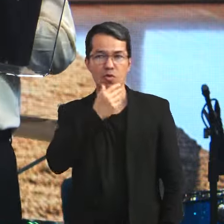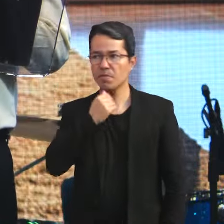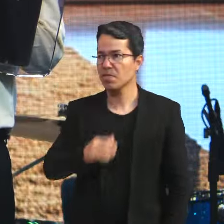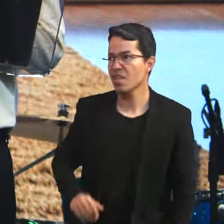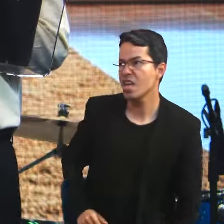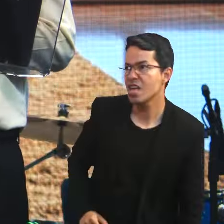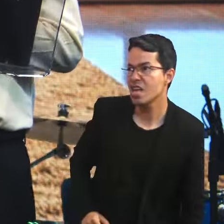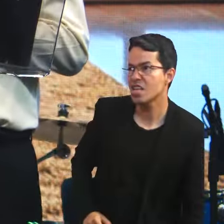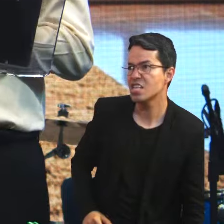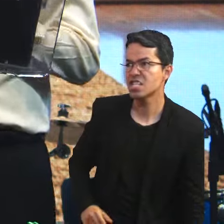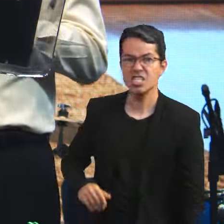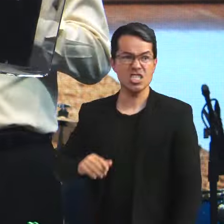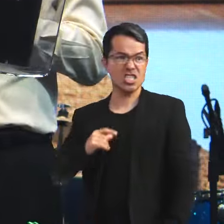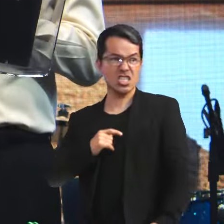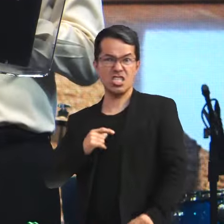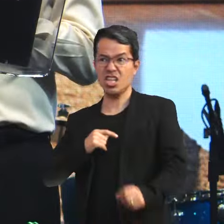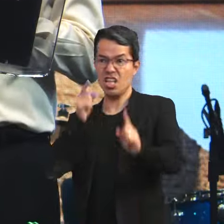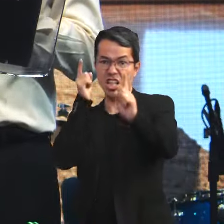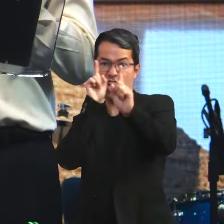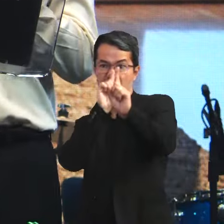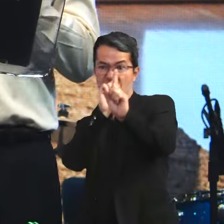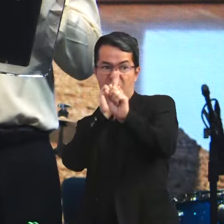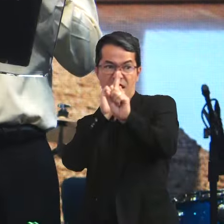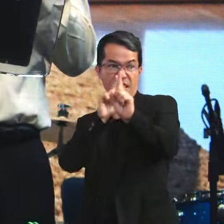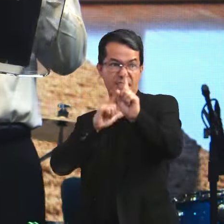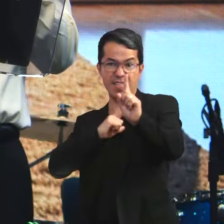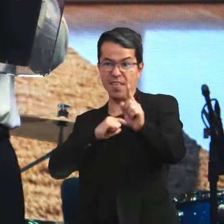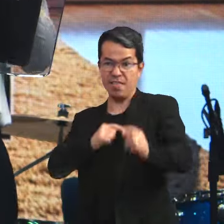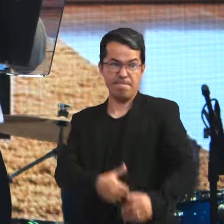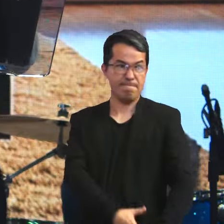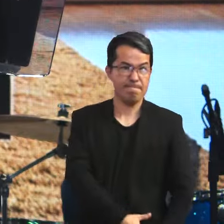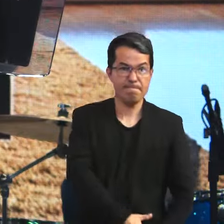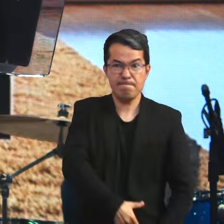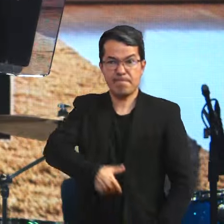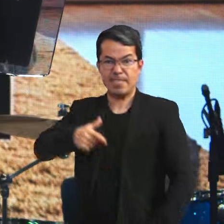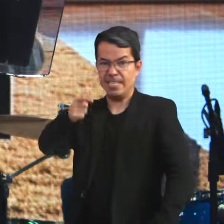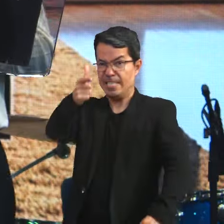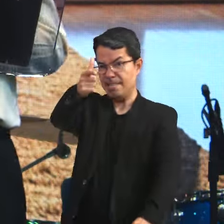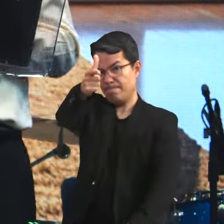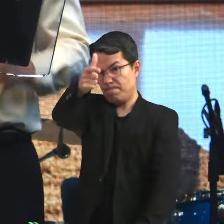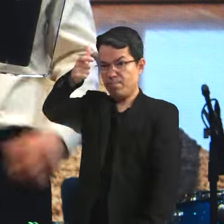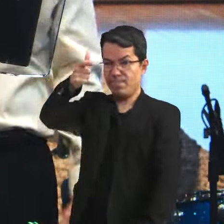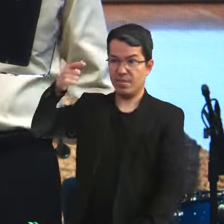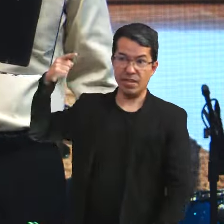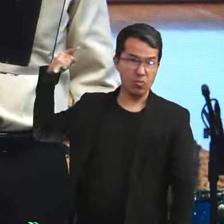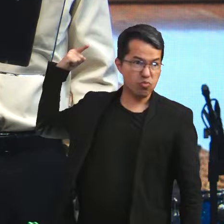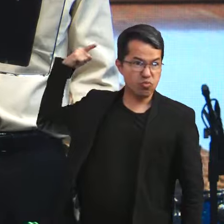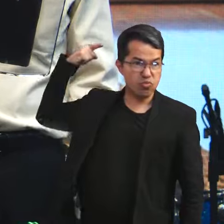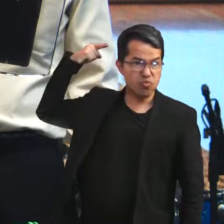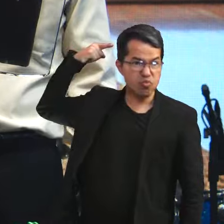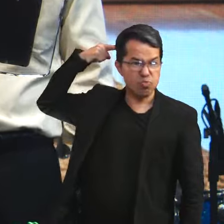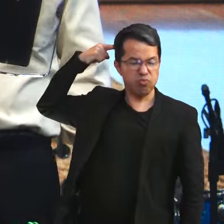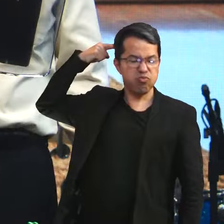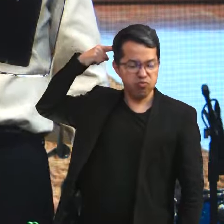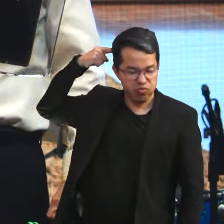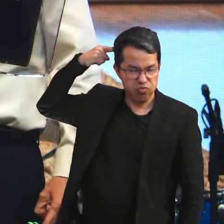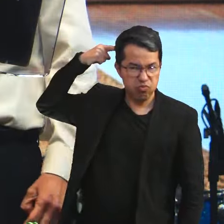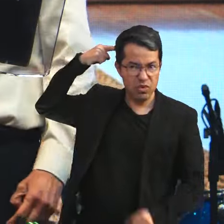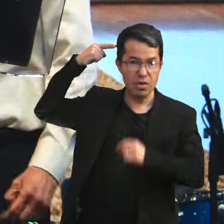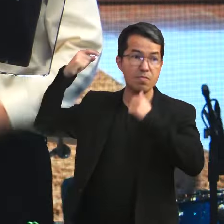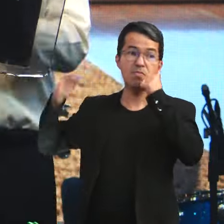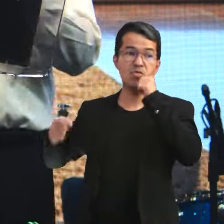acando chegou até ela por trás sacou su arma e l disparou cabeça pegou a arma dele e disparou na cabeça